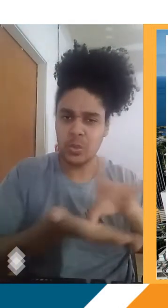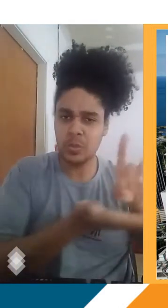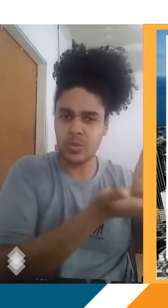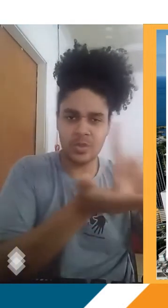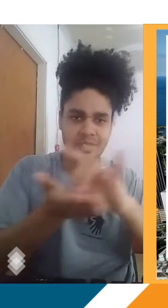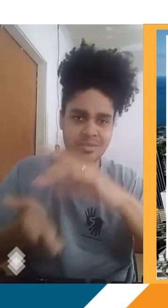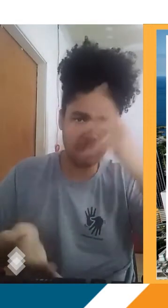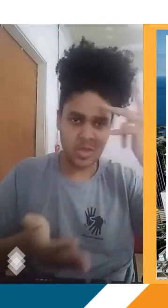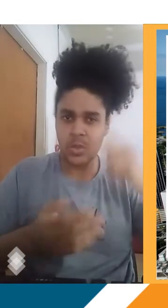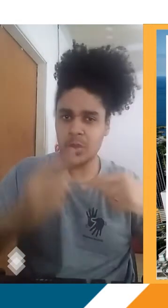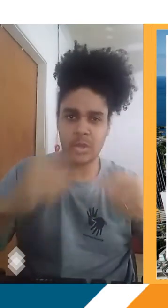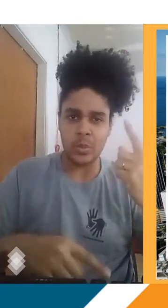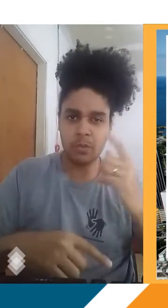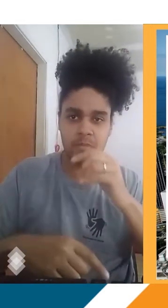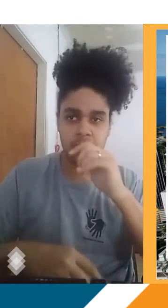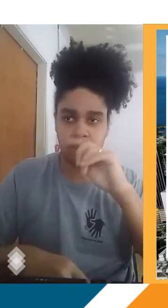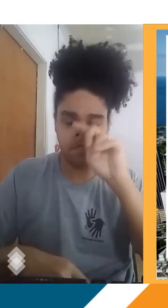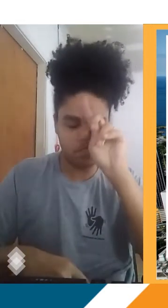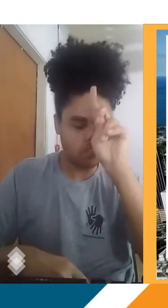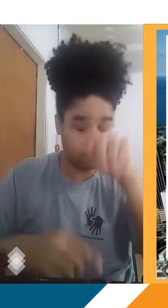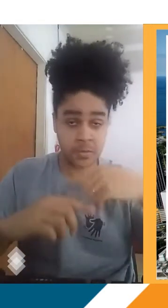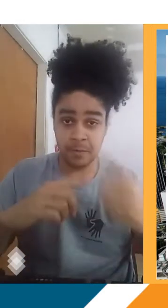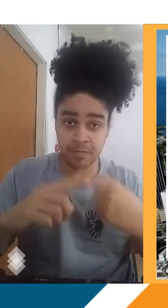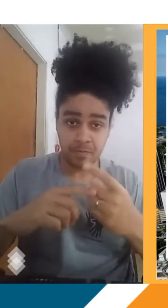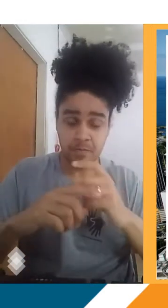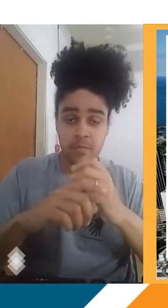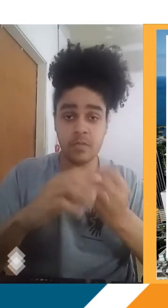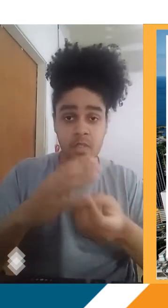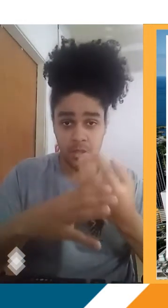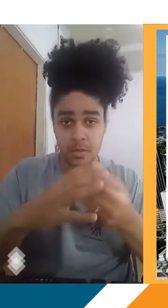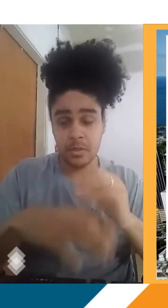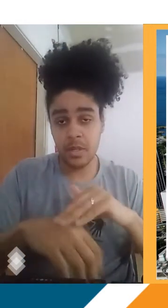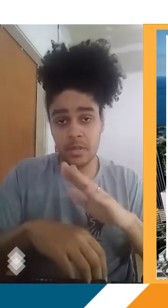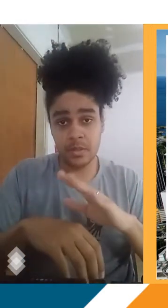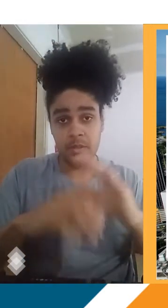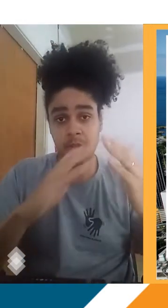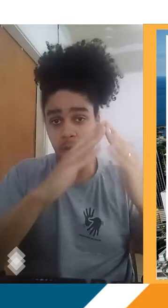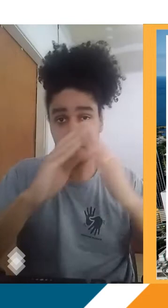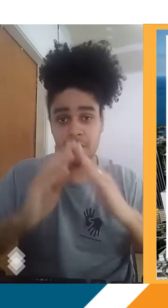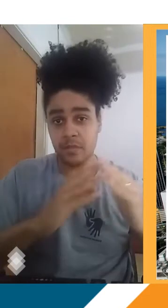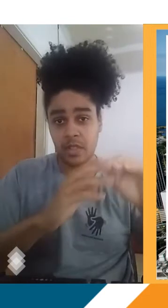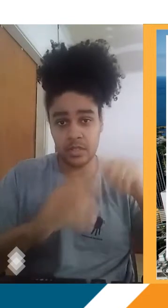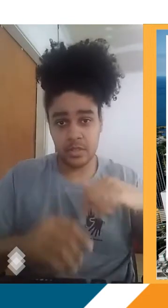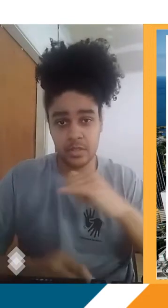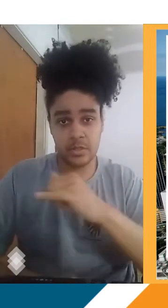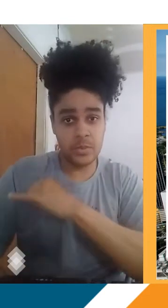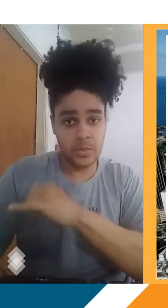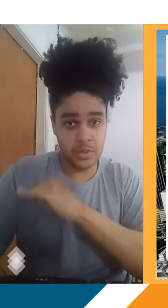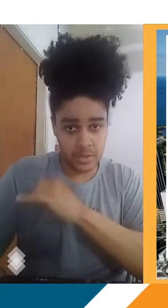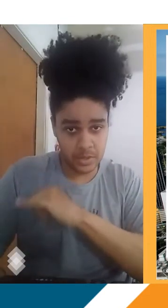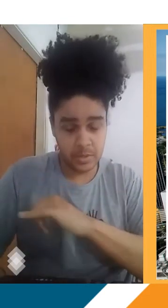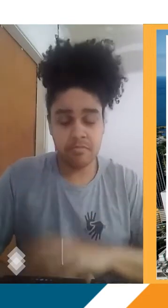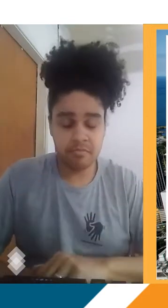Janeiro. Teremos aí, por exemplo, a origem e a expansão de favelas da cidade do Rio de Janeiro, a expansão para municípios